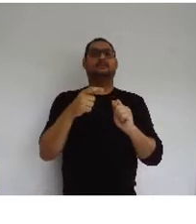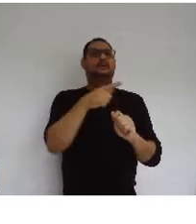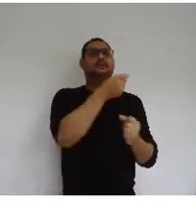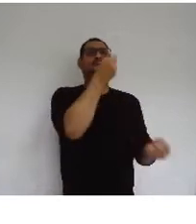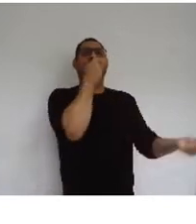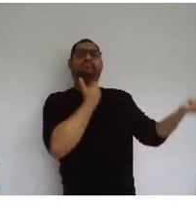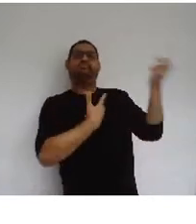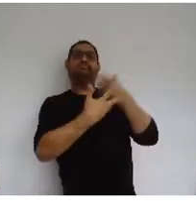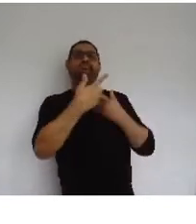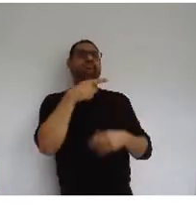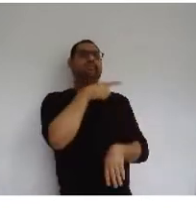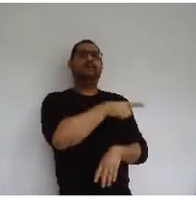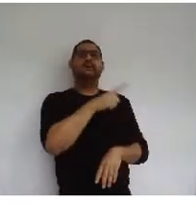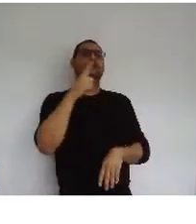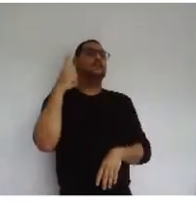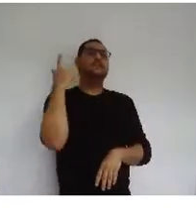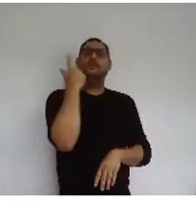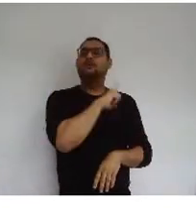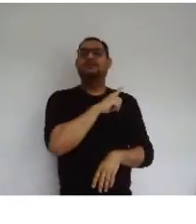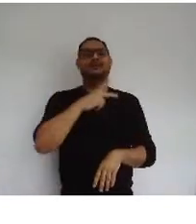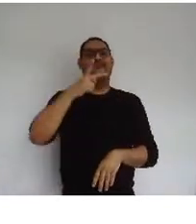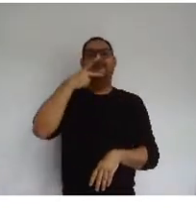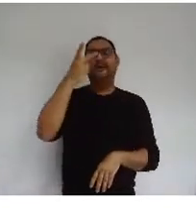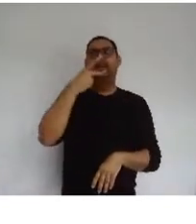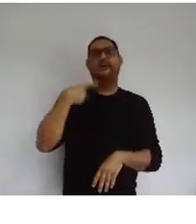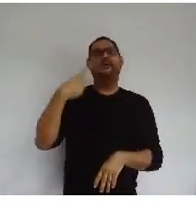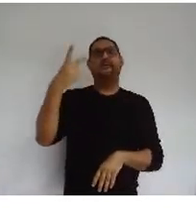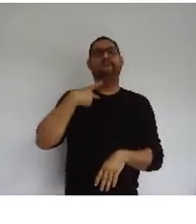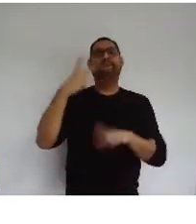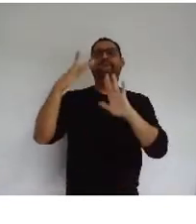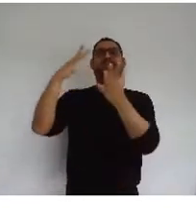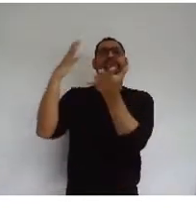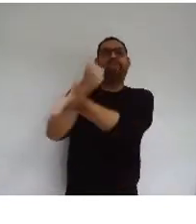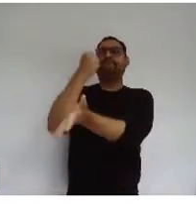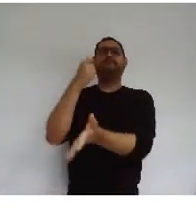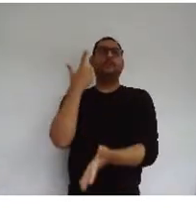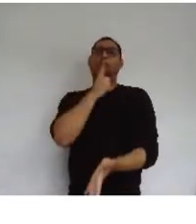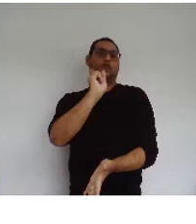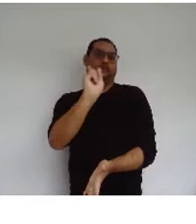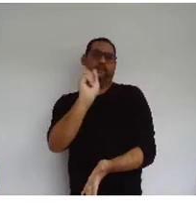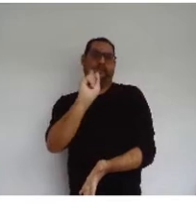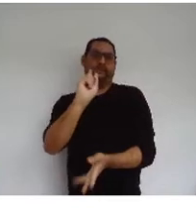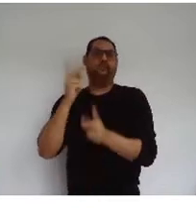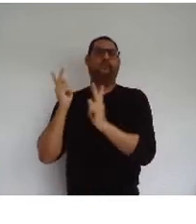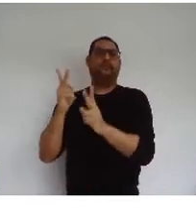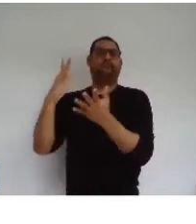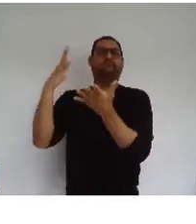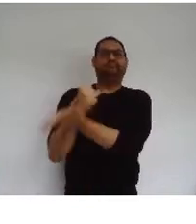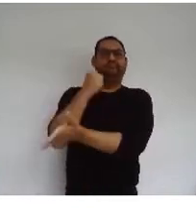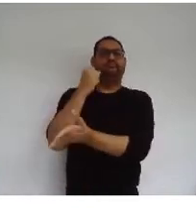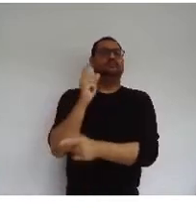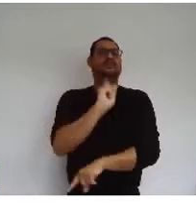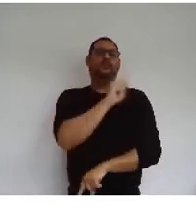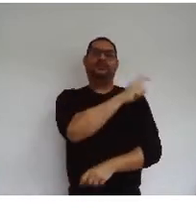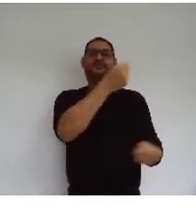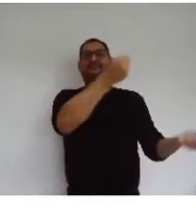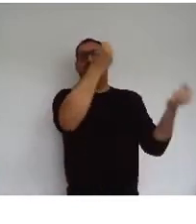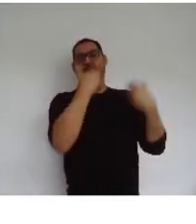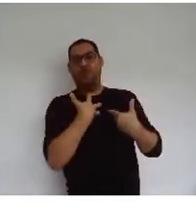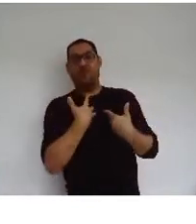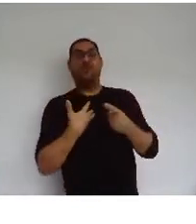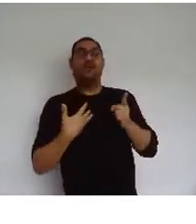sua incapacidade de conseguir um parceiro, mas principalmente ao que se verá a seguir sobre